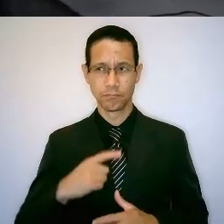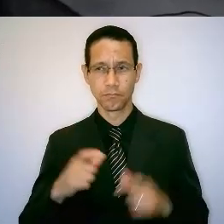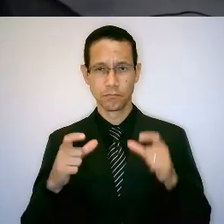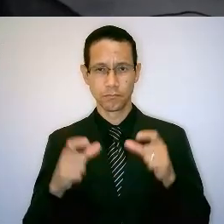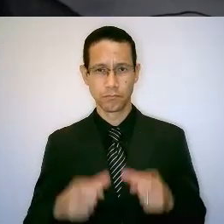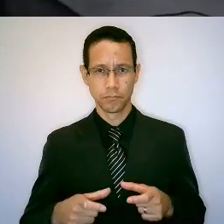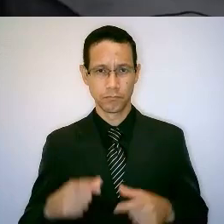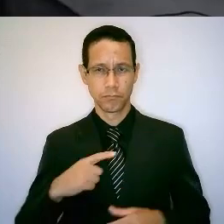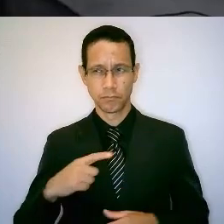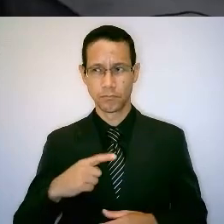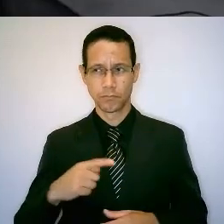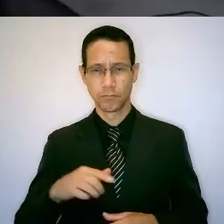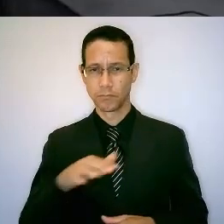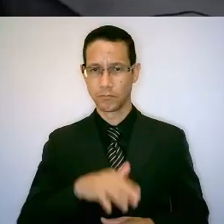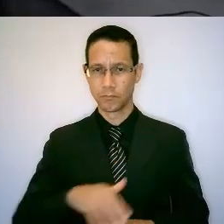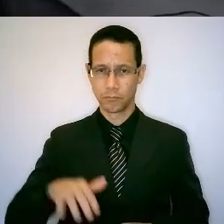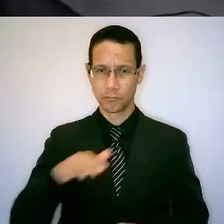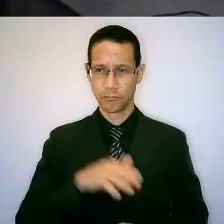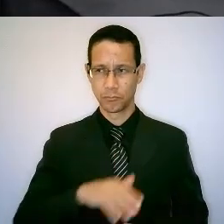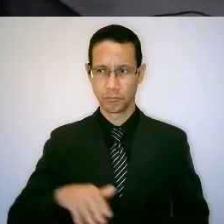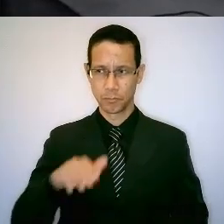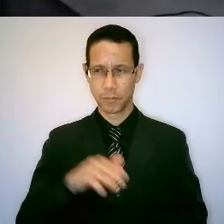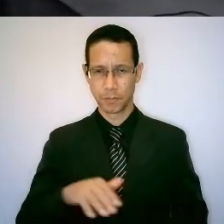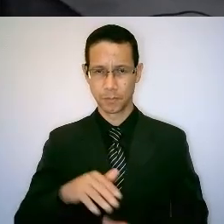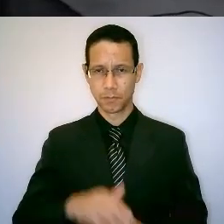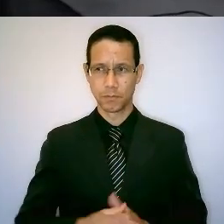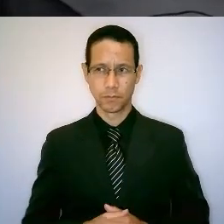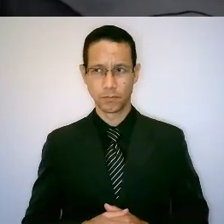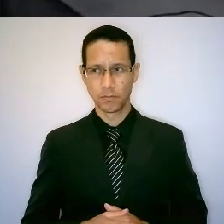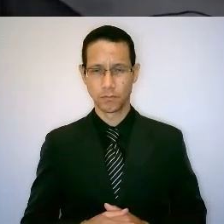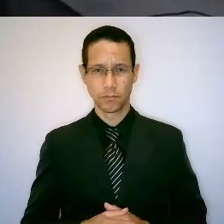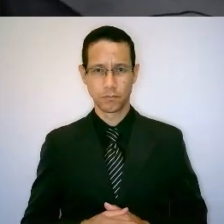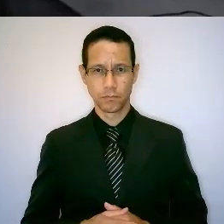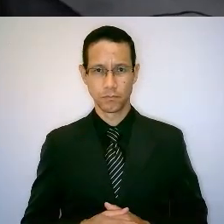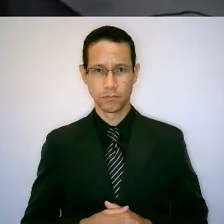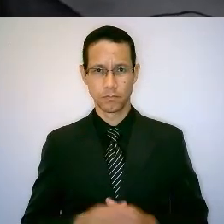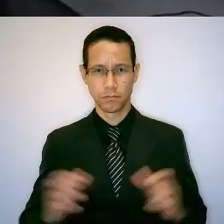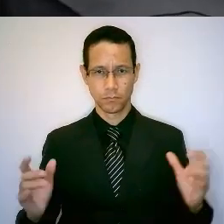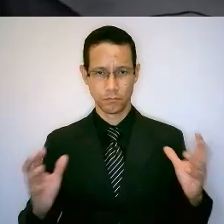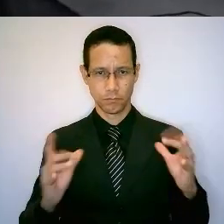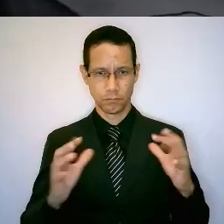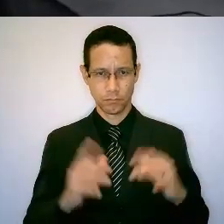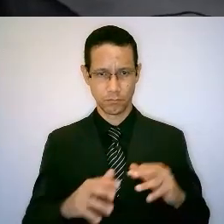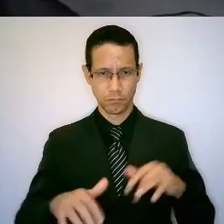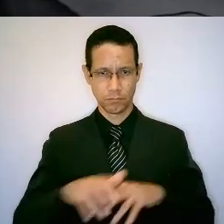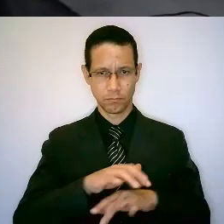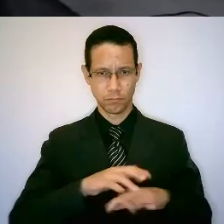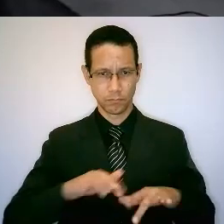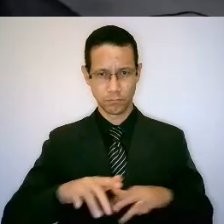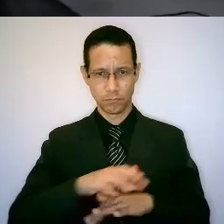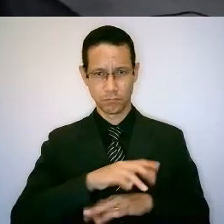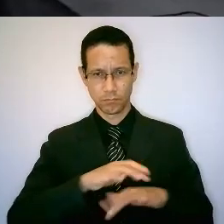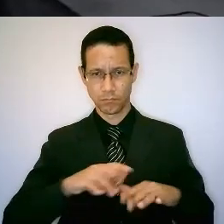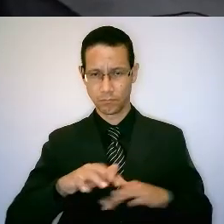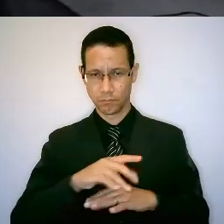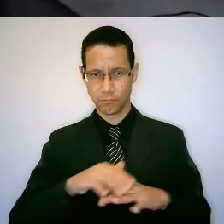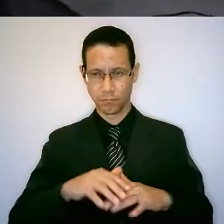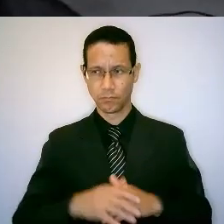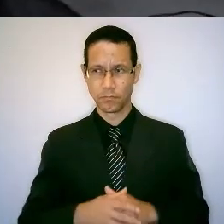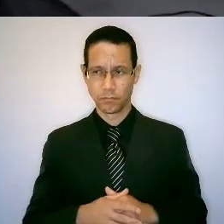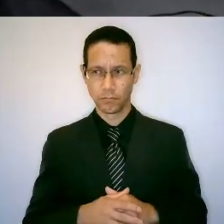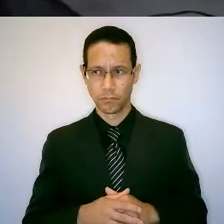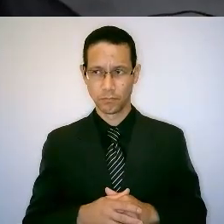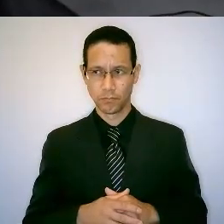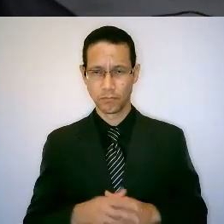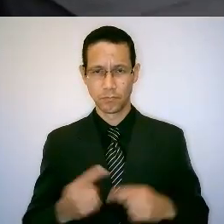ambiente em que aconteciam um comício uma movimentação política e toda a